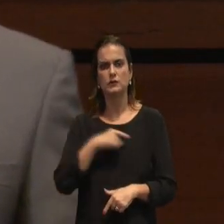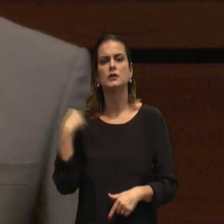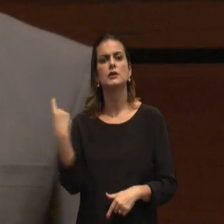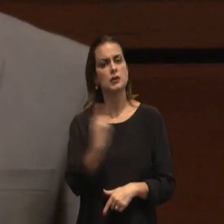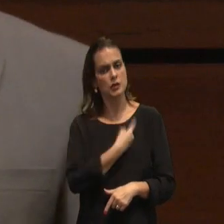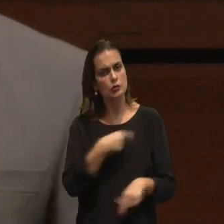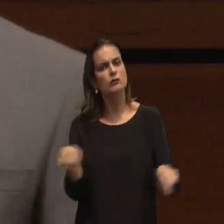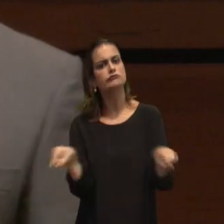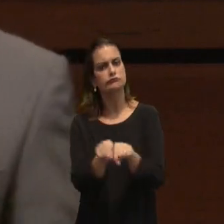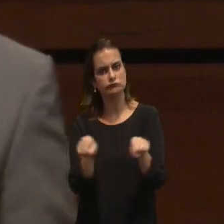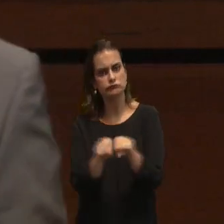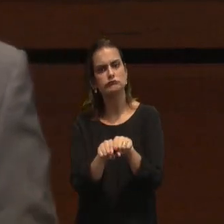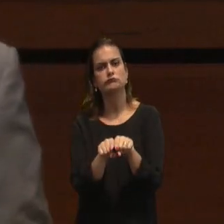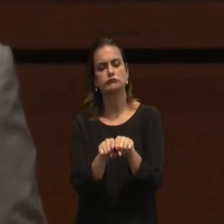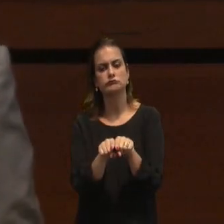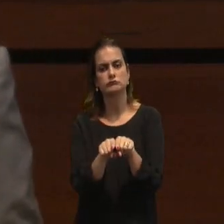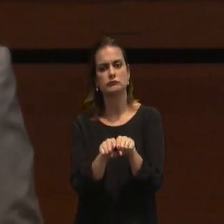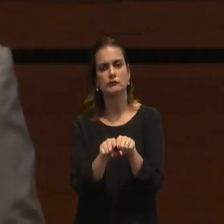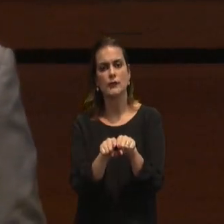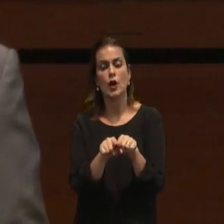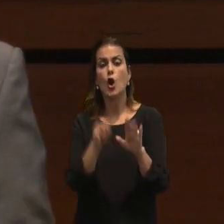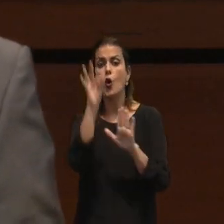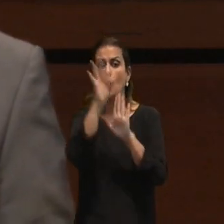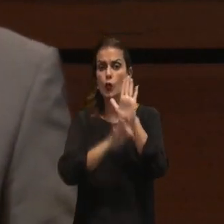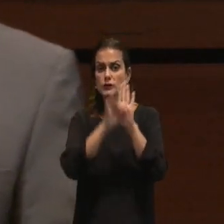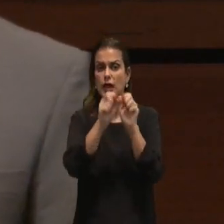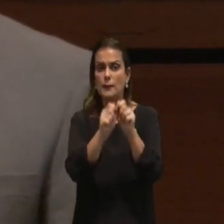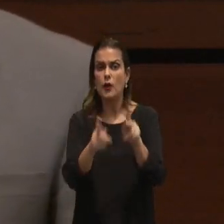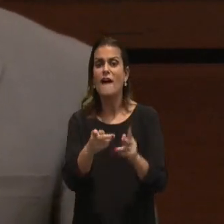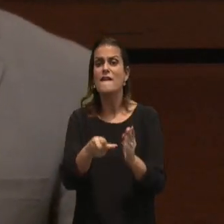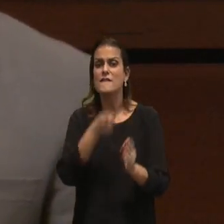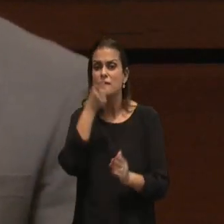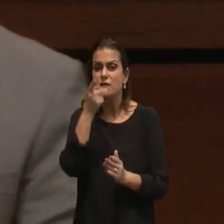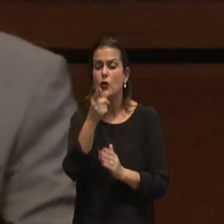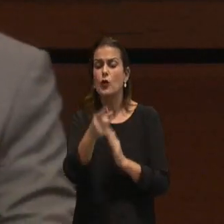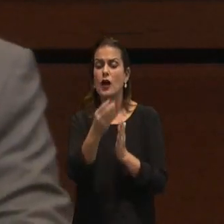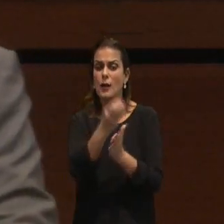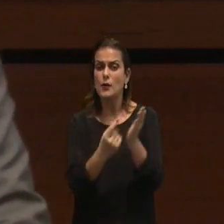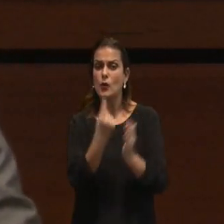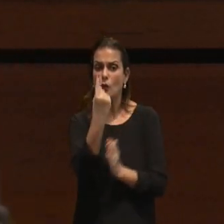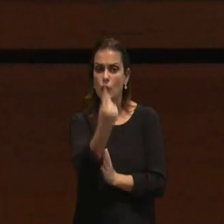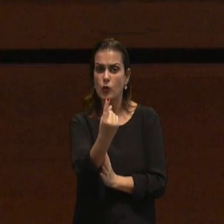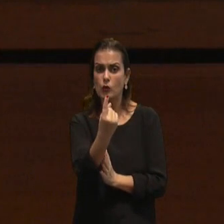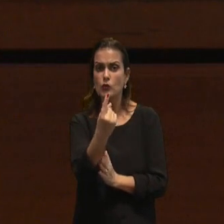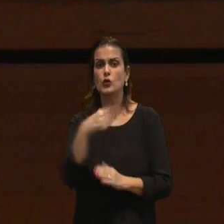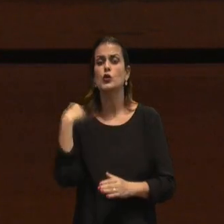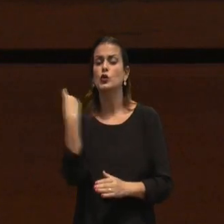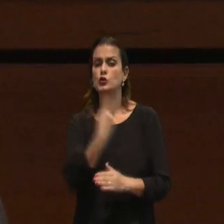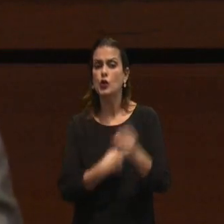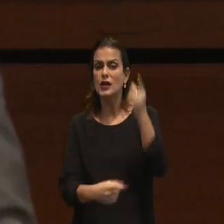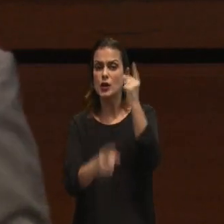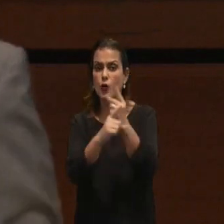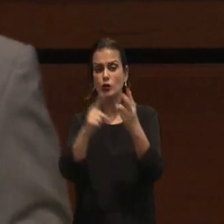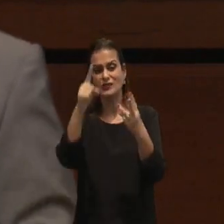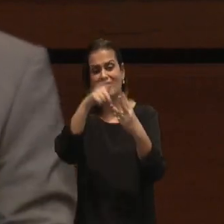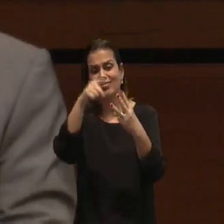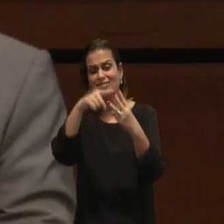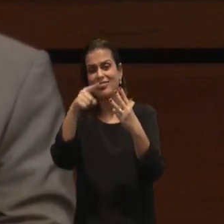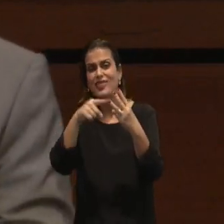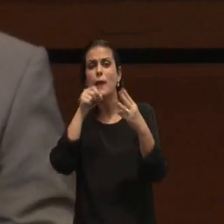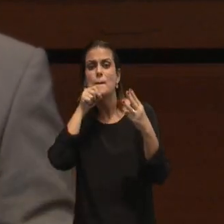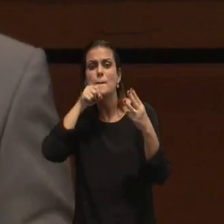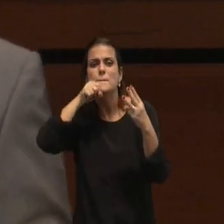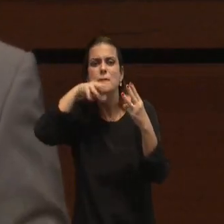estaríamos enfrentando. Aqui nesse texto de Apocalipse, no capítulo de número 1, nós encontramos 3 bênçãos,